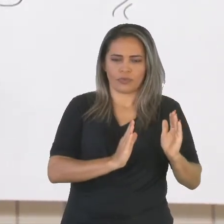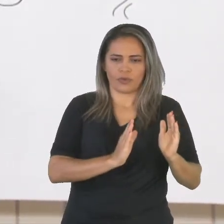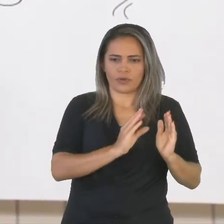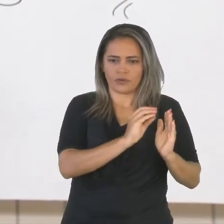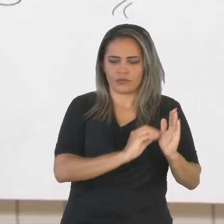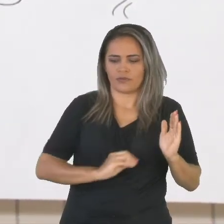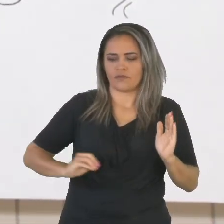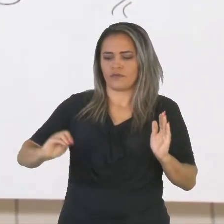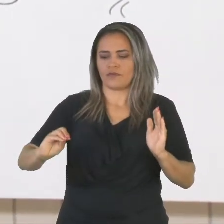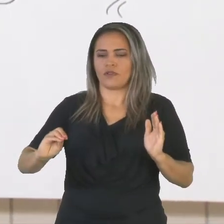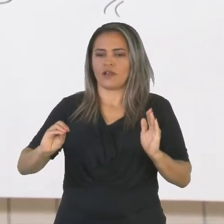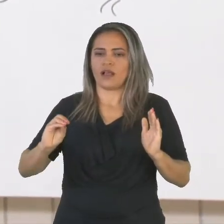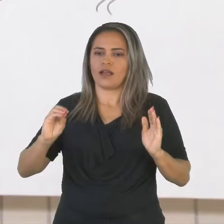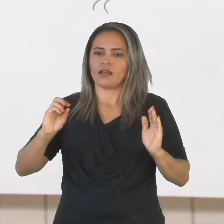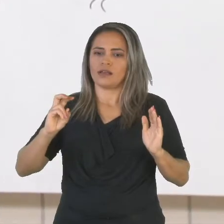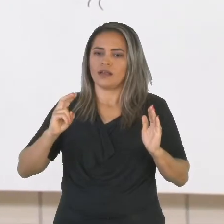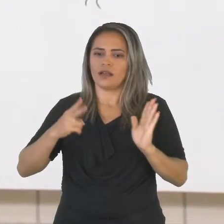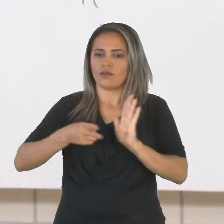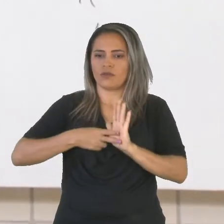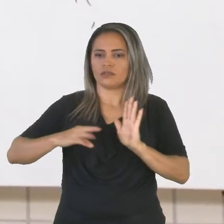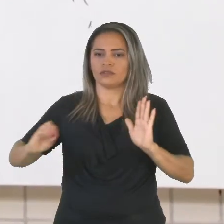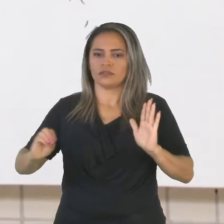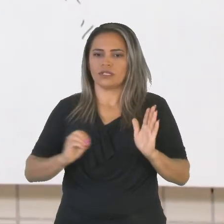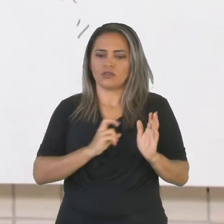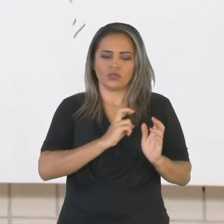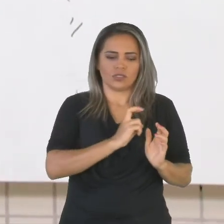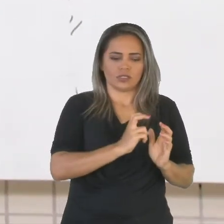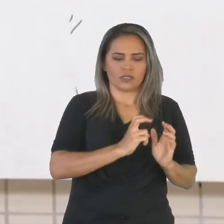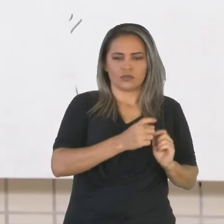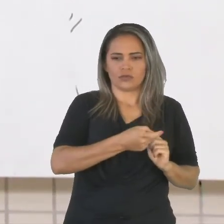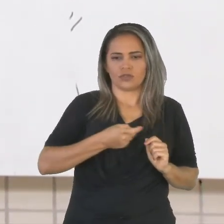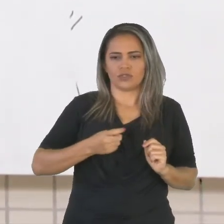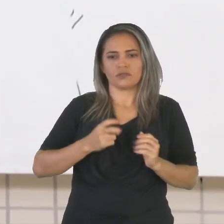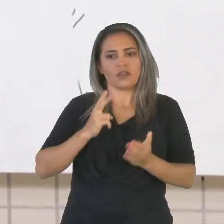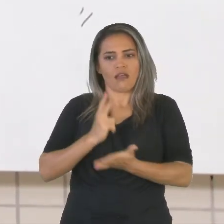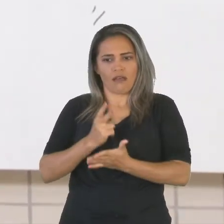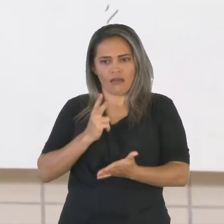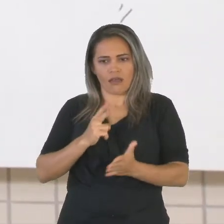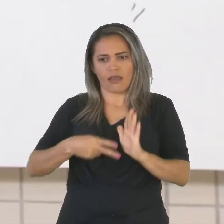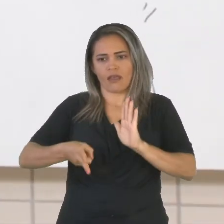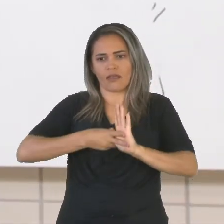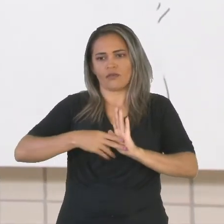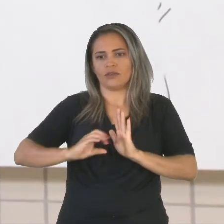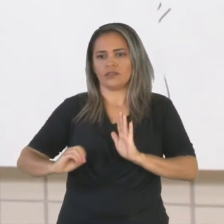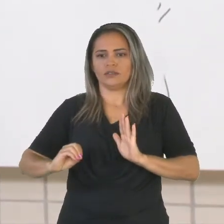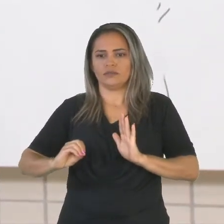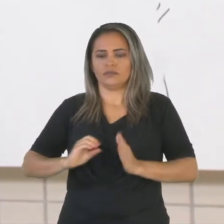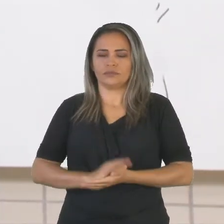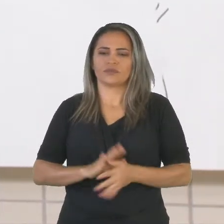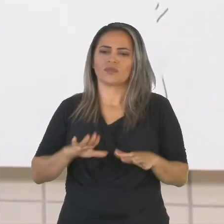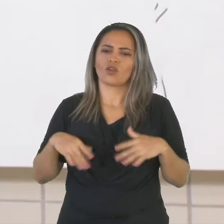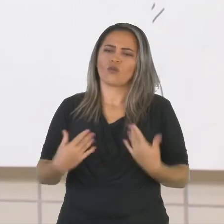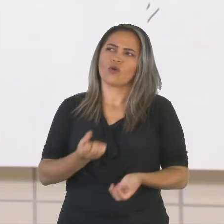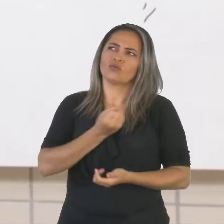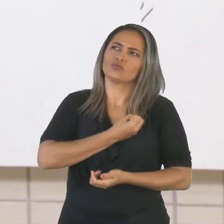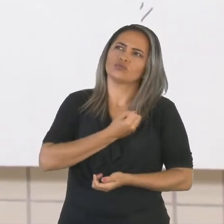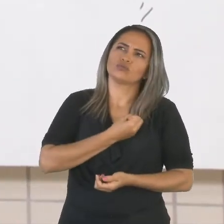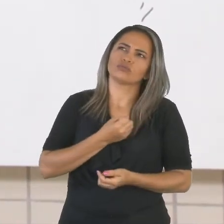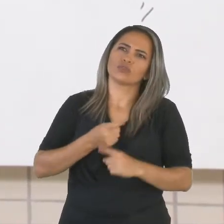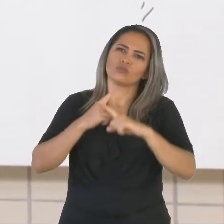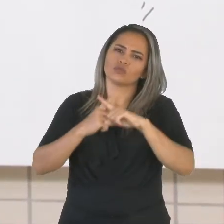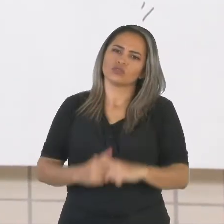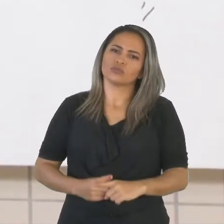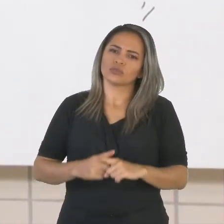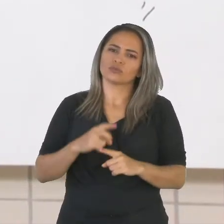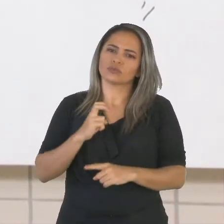a zero, ok? Então, 5x é igual a zero. Qual o número que multiplicado por 5 dá